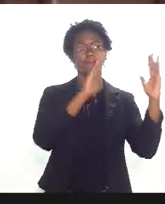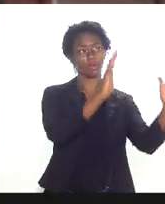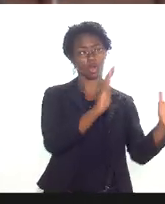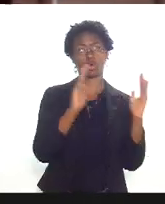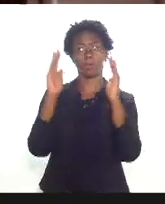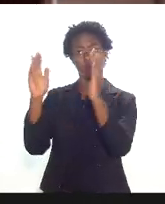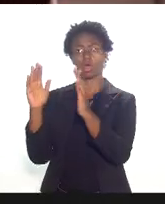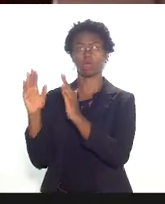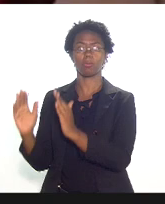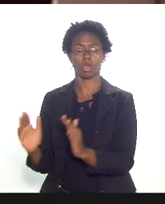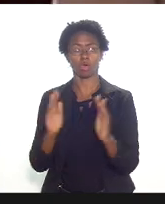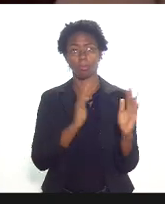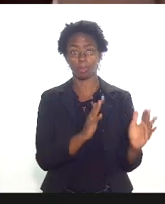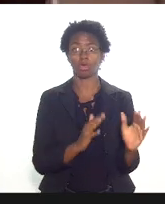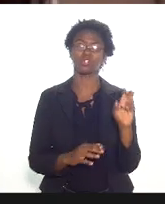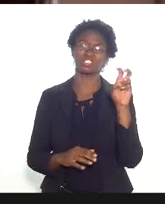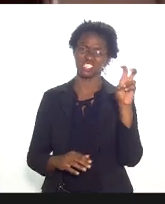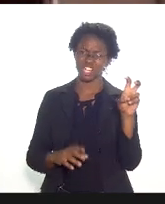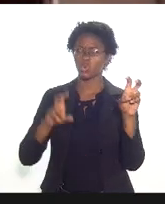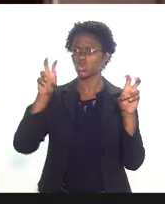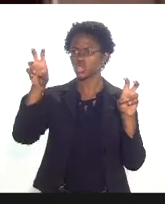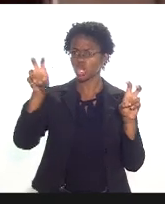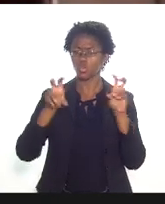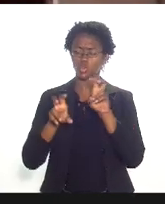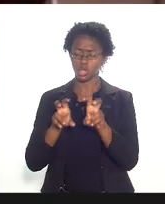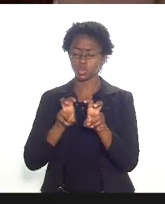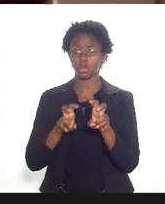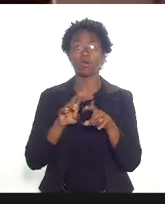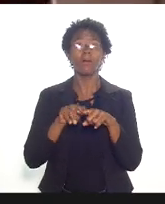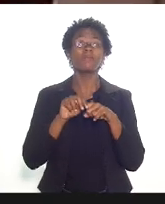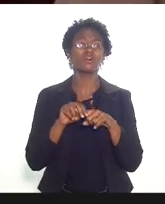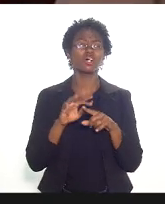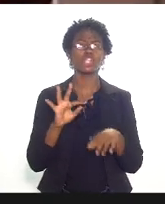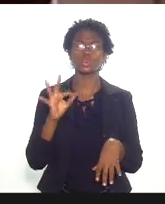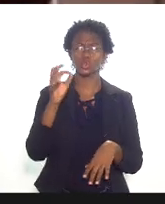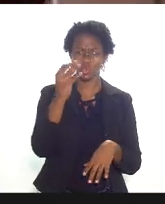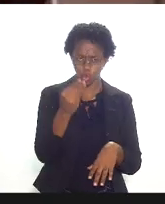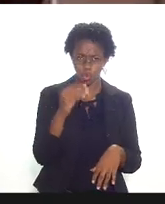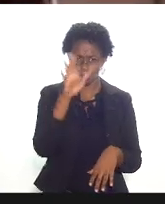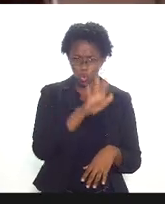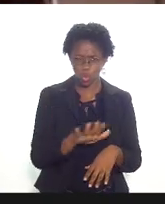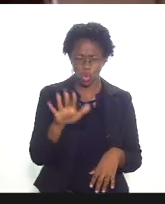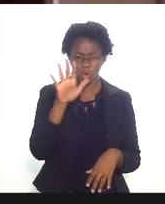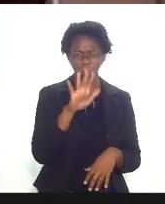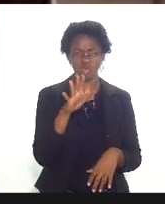cada cinco, porque são ao todo, se eu não me engano,